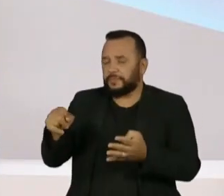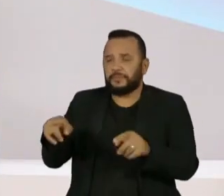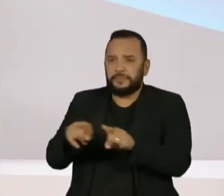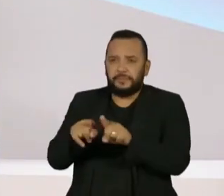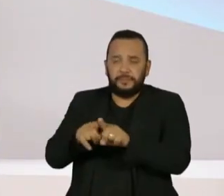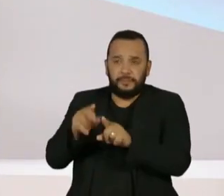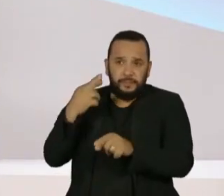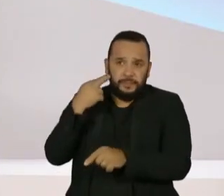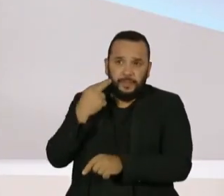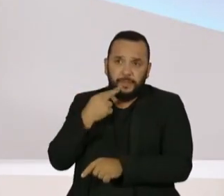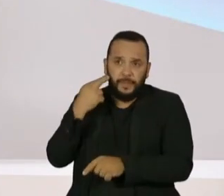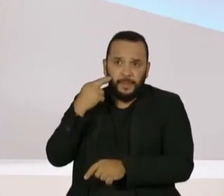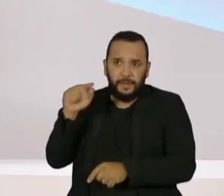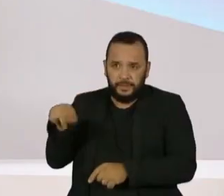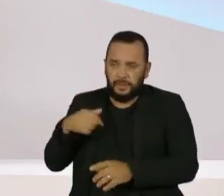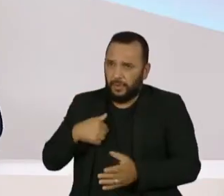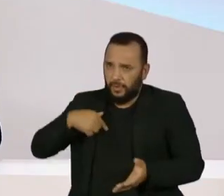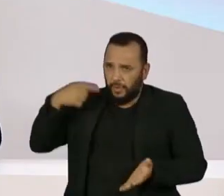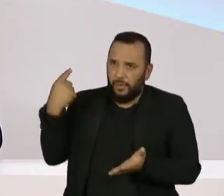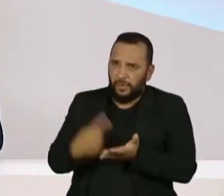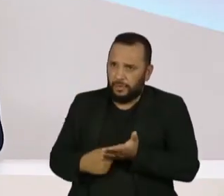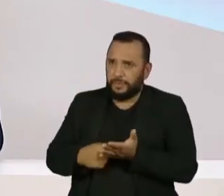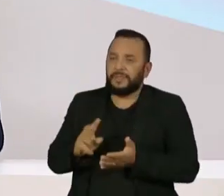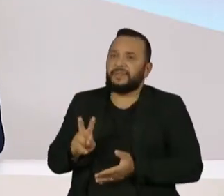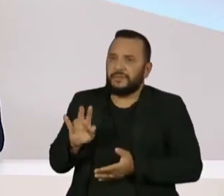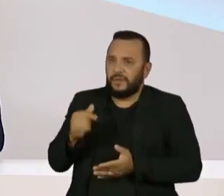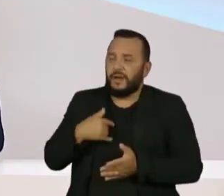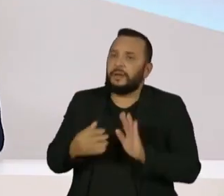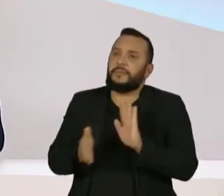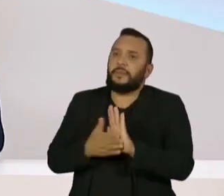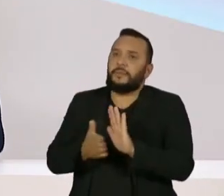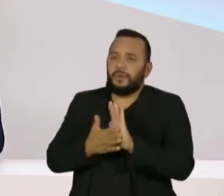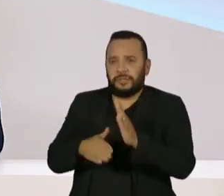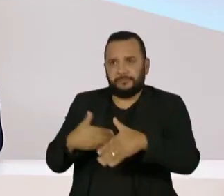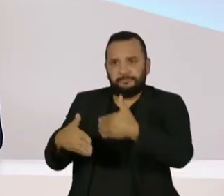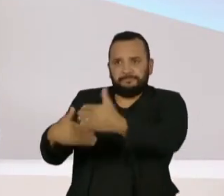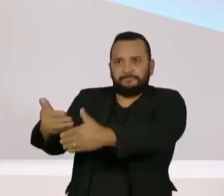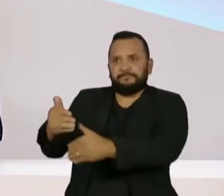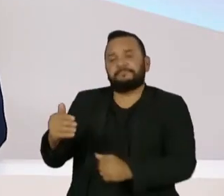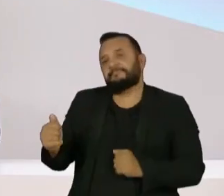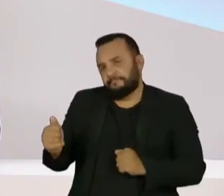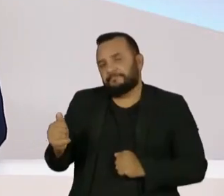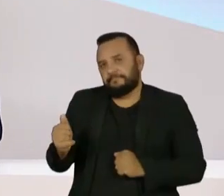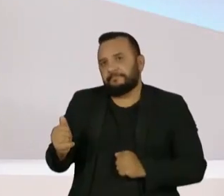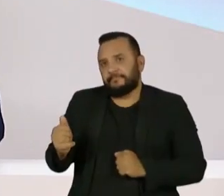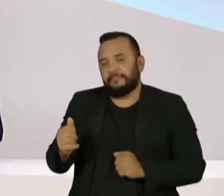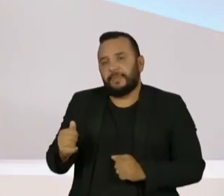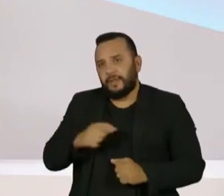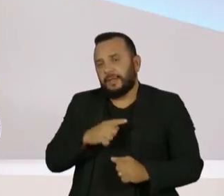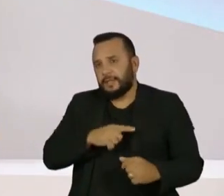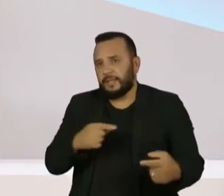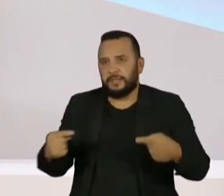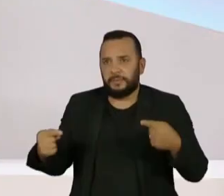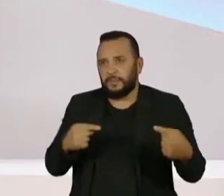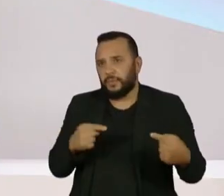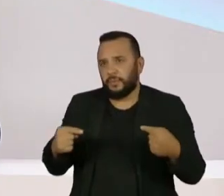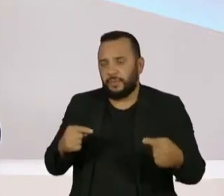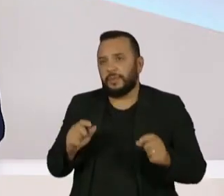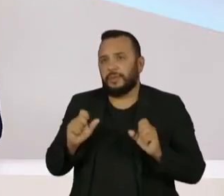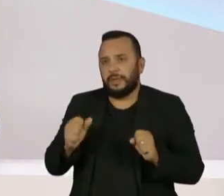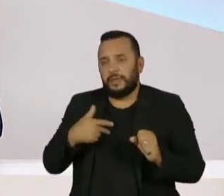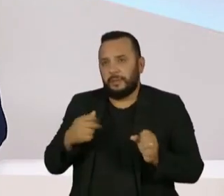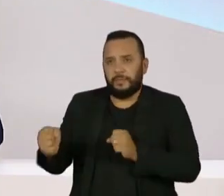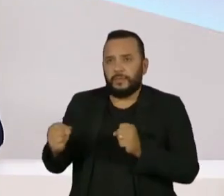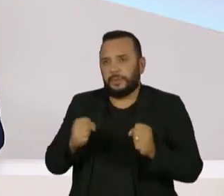alguma maneira, se comprometeu a levar adiante alguma proposta da oposição nessa disputa aí de reduzir os